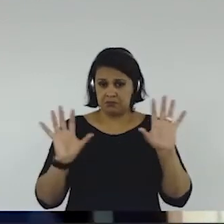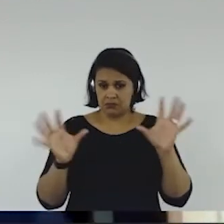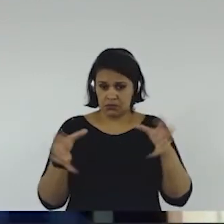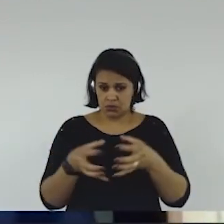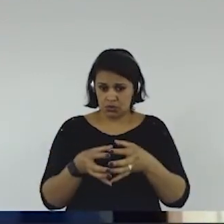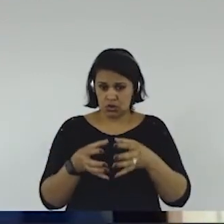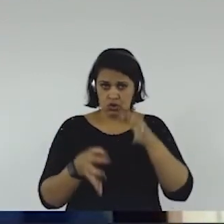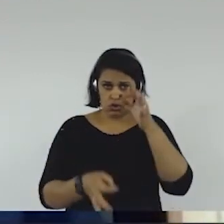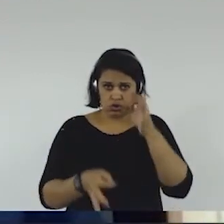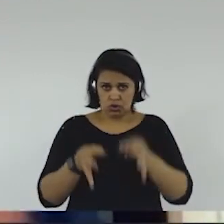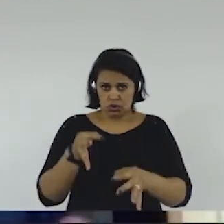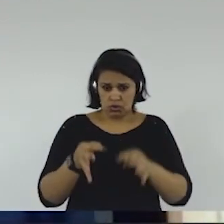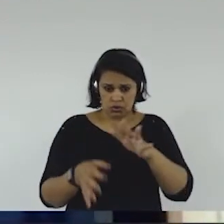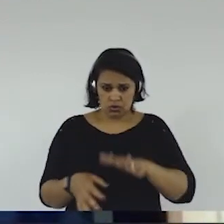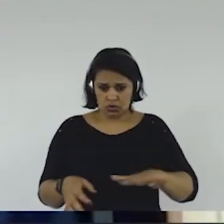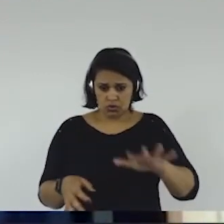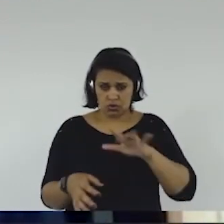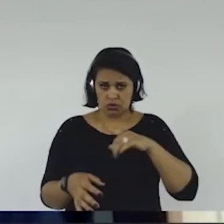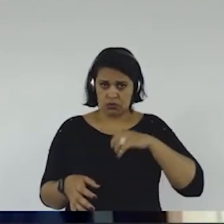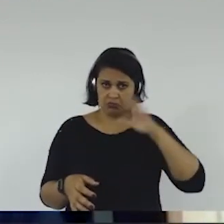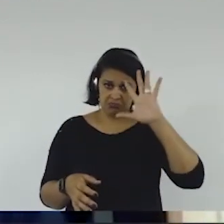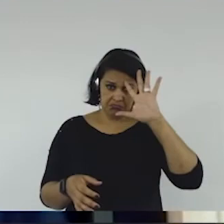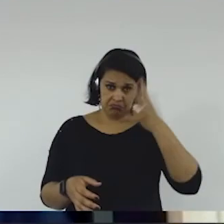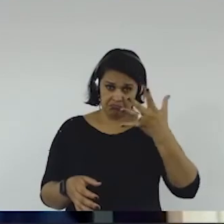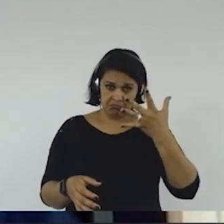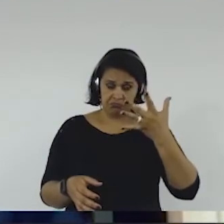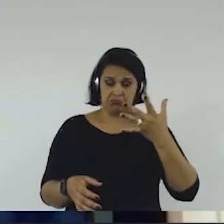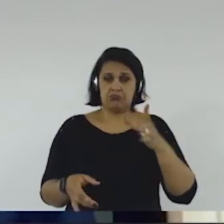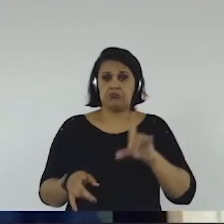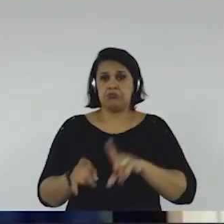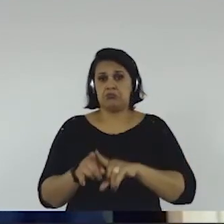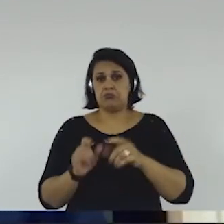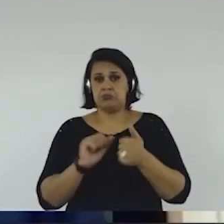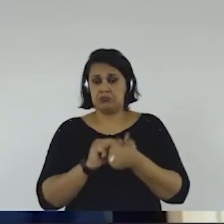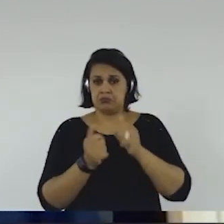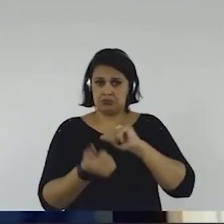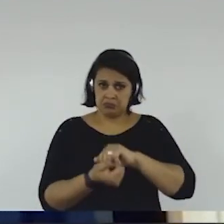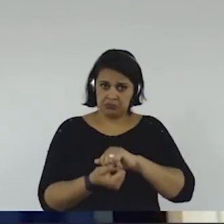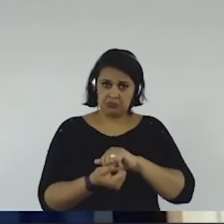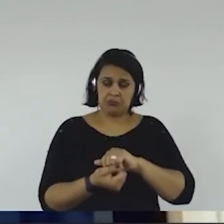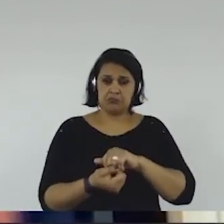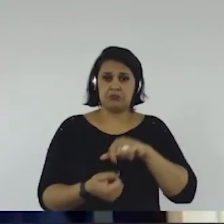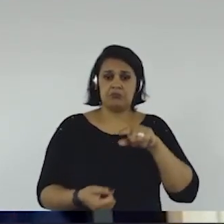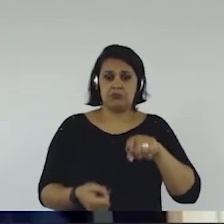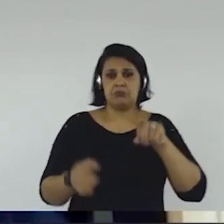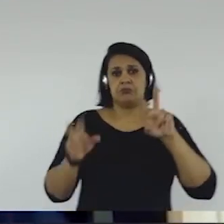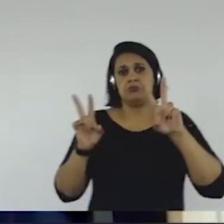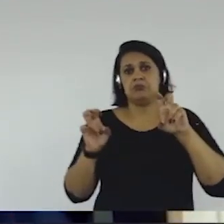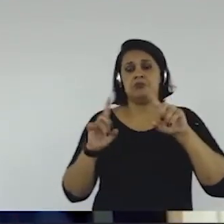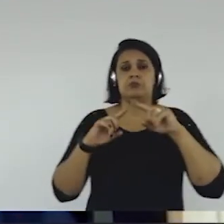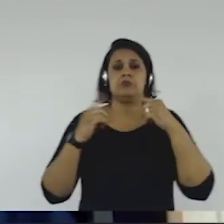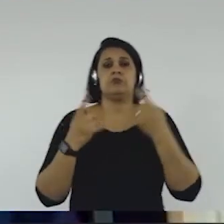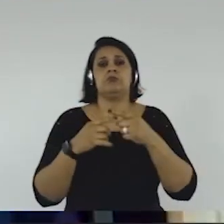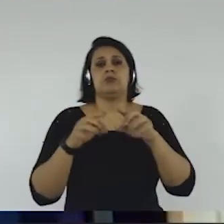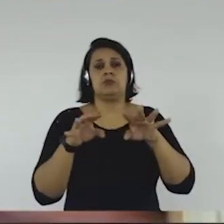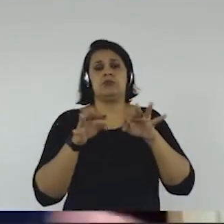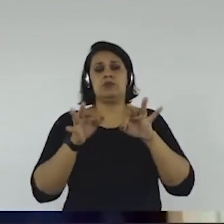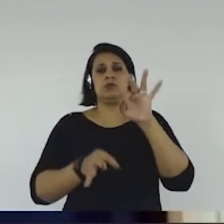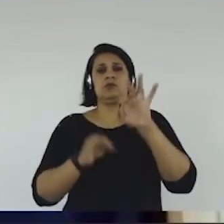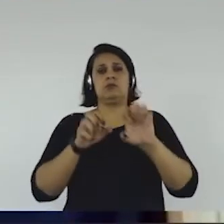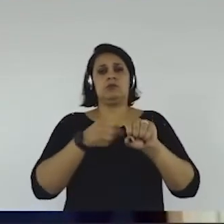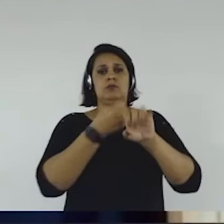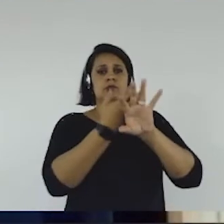né, as resoluções, as adequações que se fizeram a respeito de sessões de julgamento por